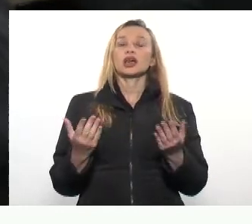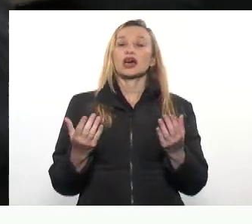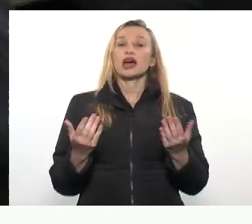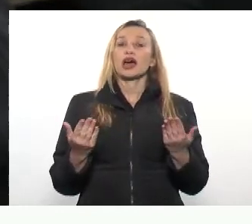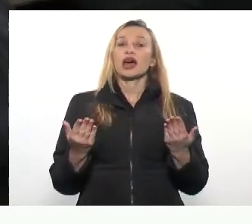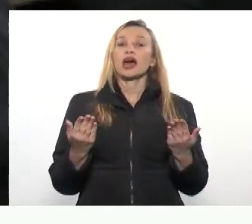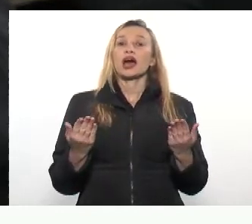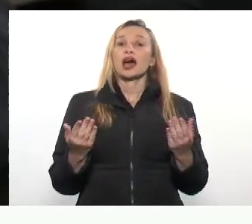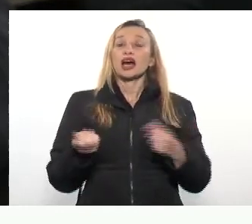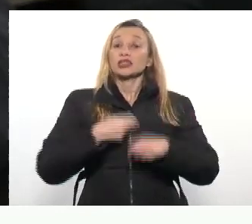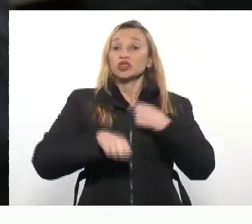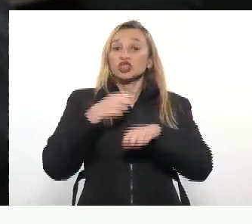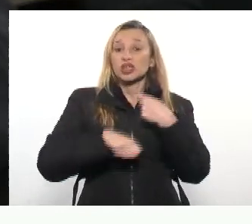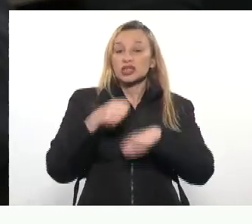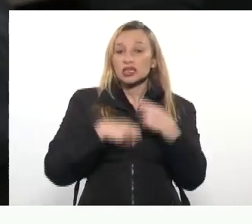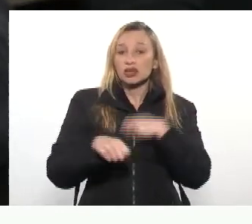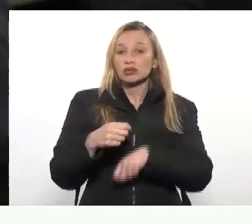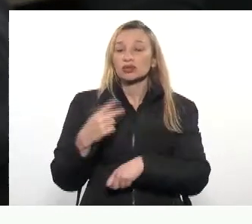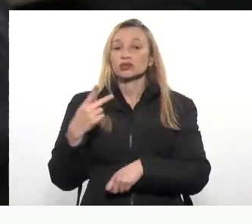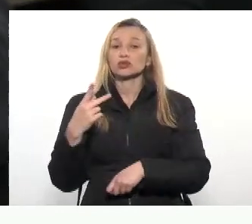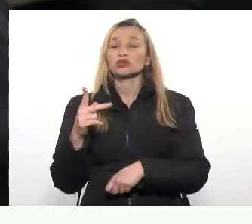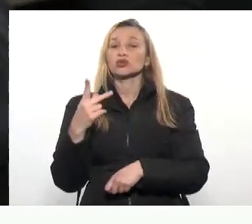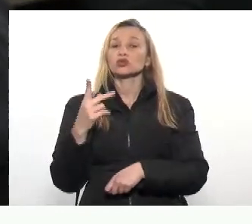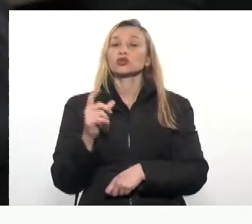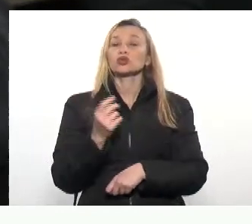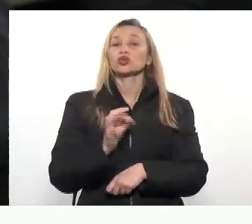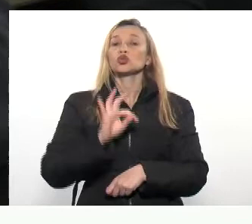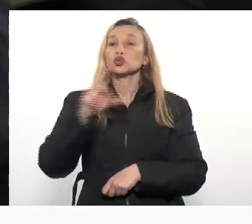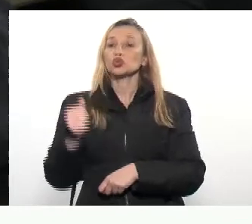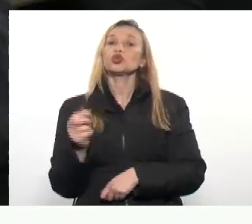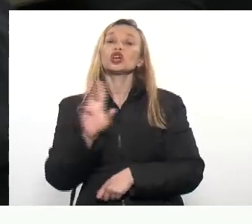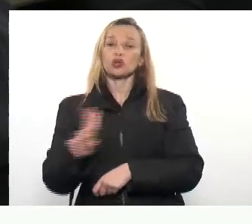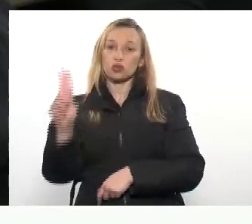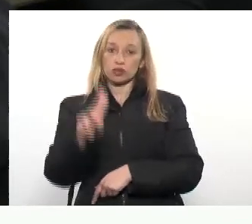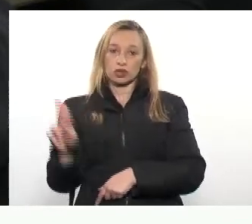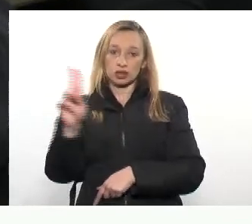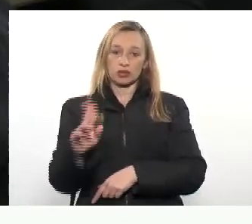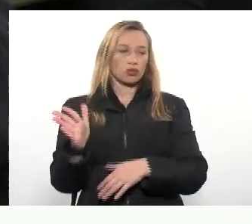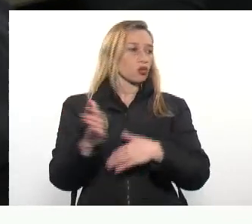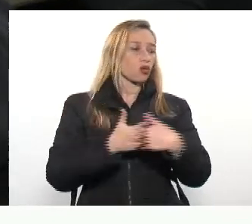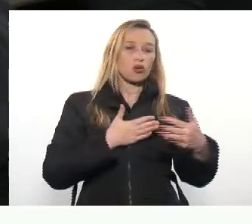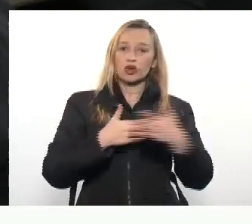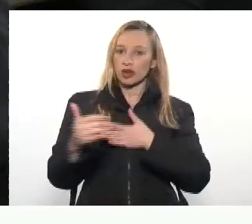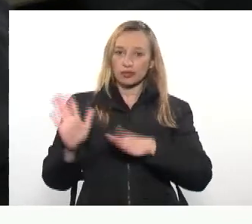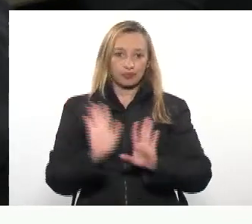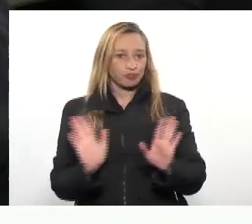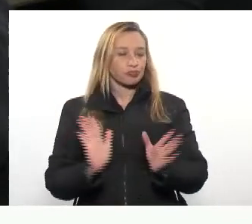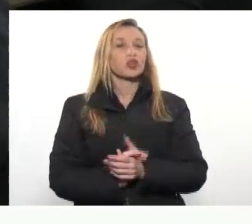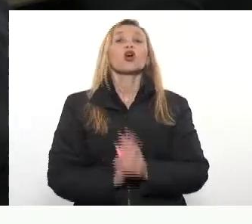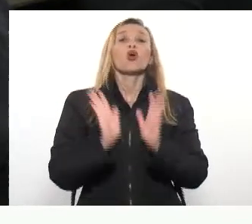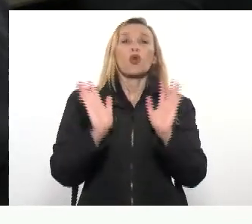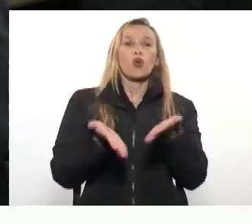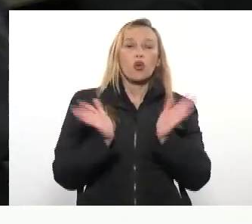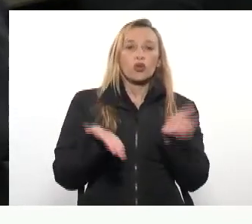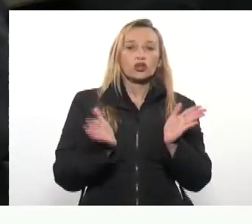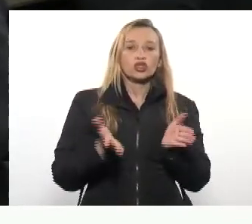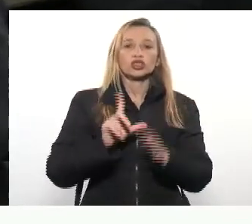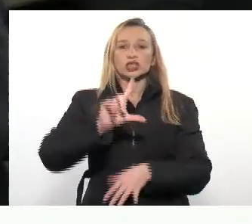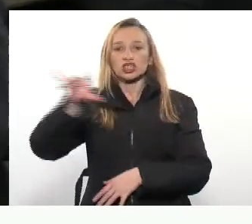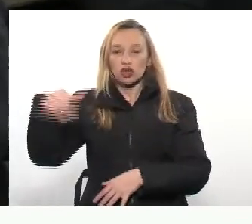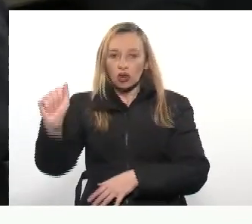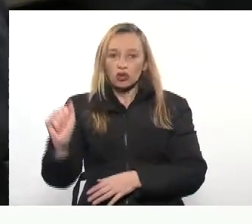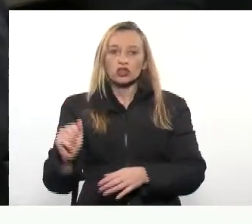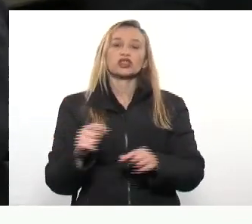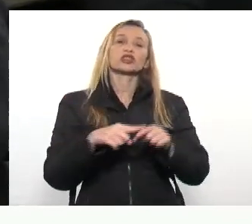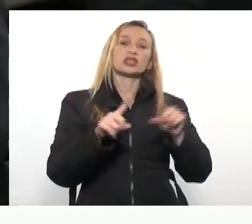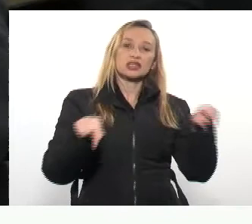dele. Na medida em que ele economiza, ele vai ter sempre uma redução na conta, qualquer que seja o nível de consumo. Hoje, no caso das lojas e das